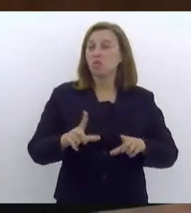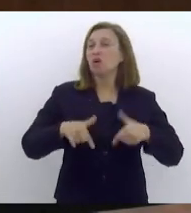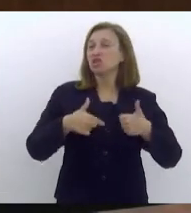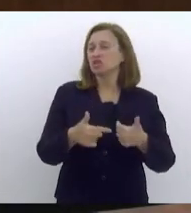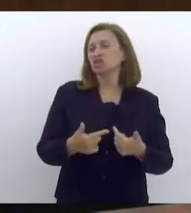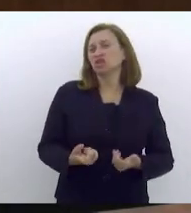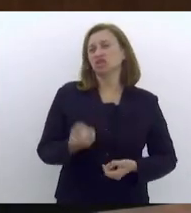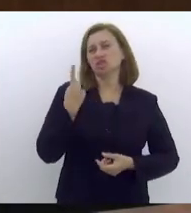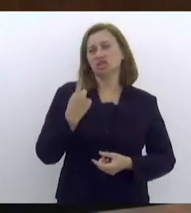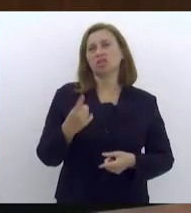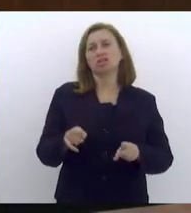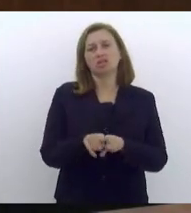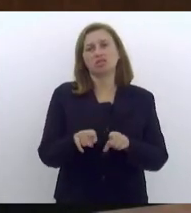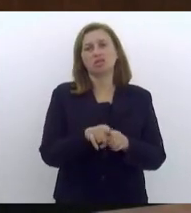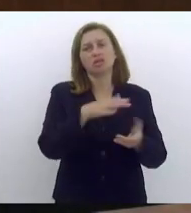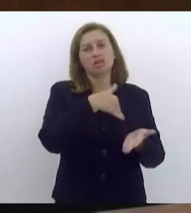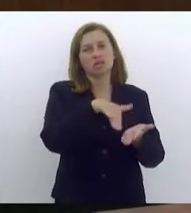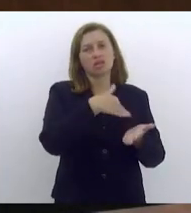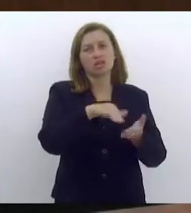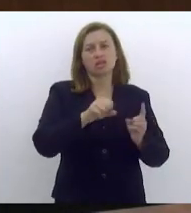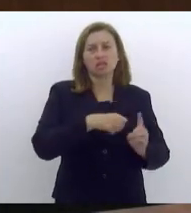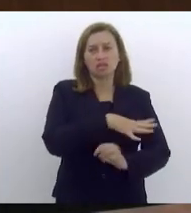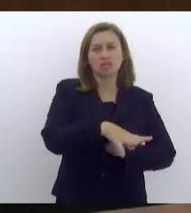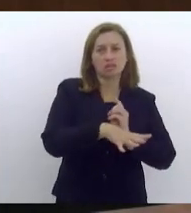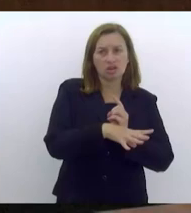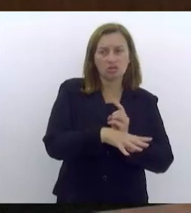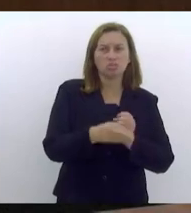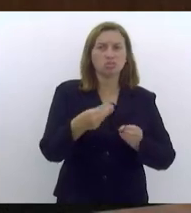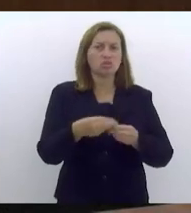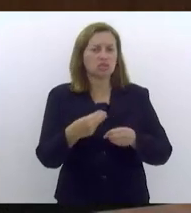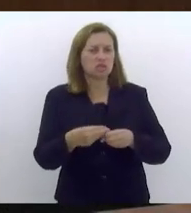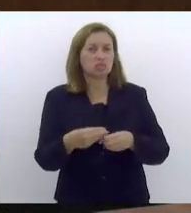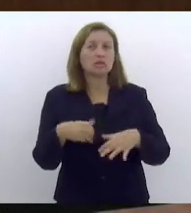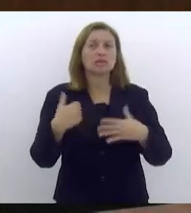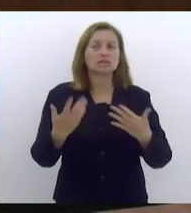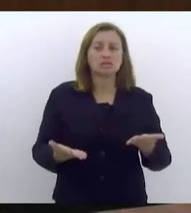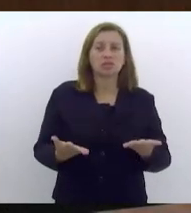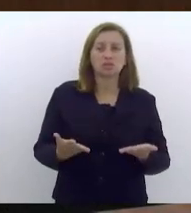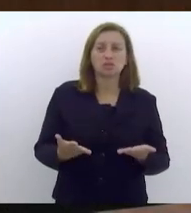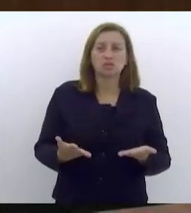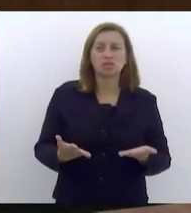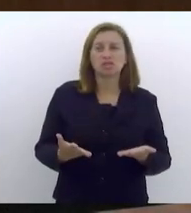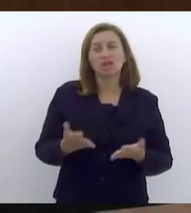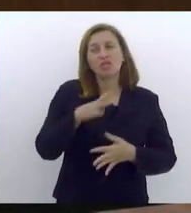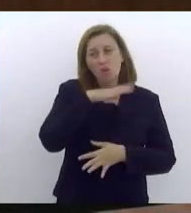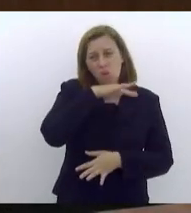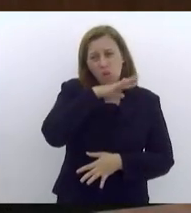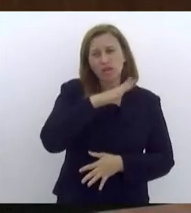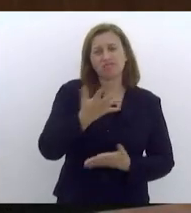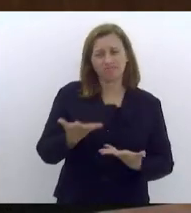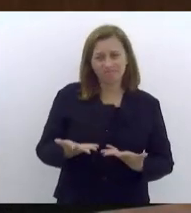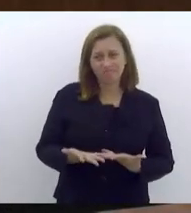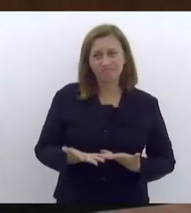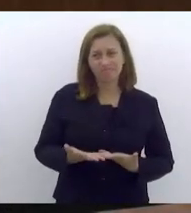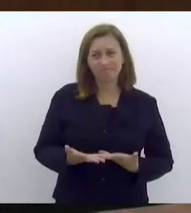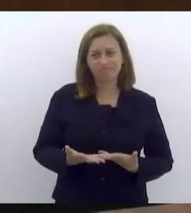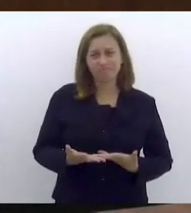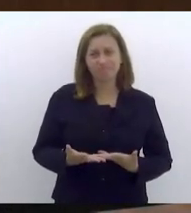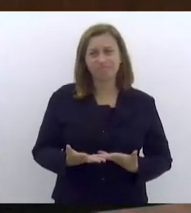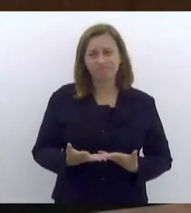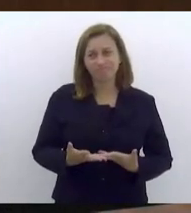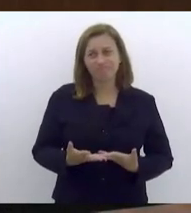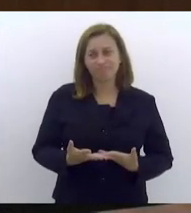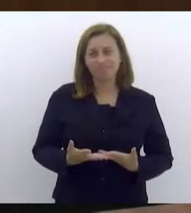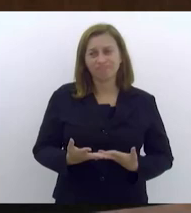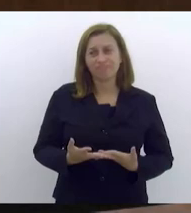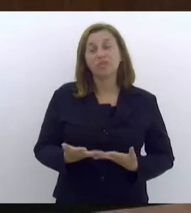também envolvendo a secretária de assistência social do município. Ou seja, o clima já estava horrível. A tragédia